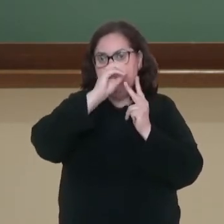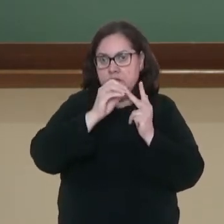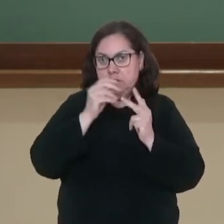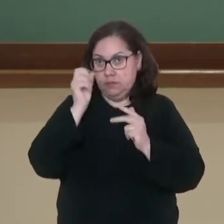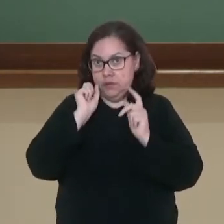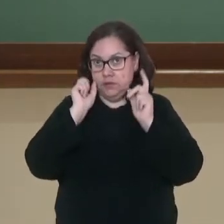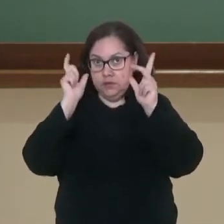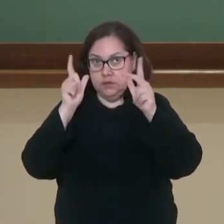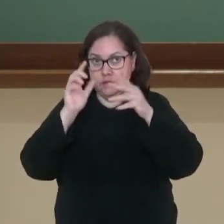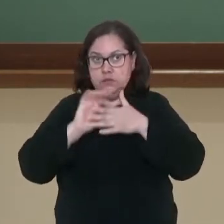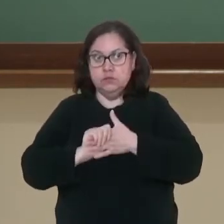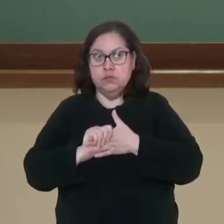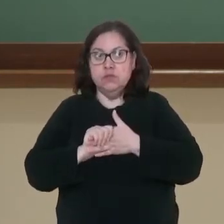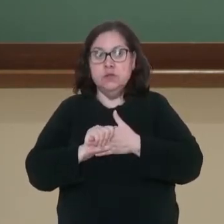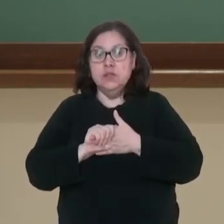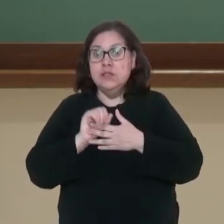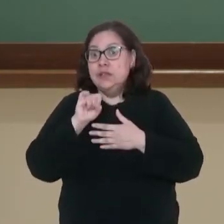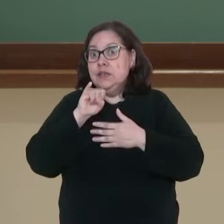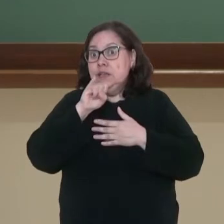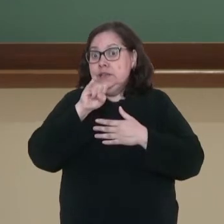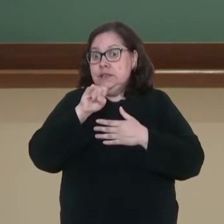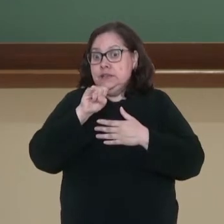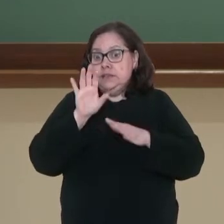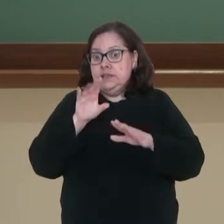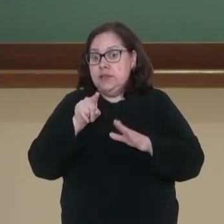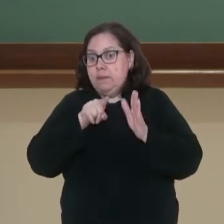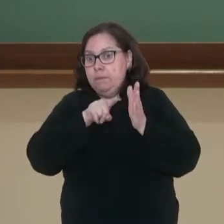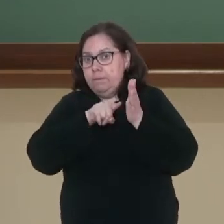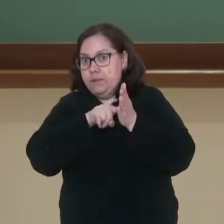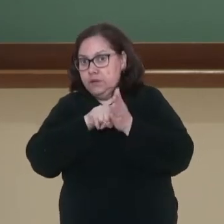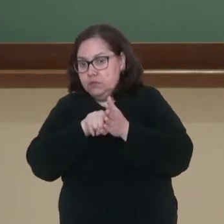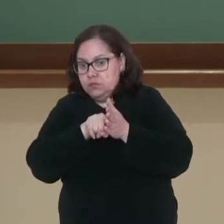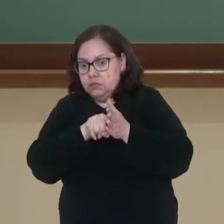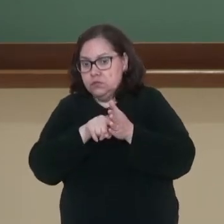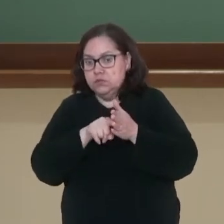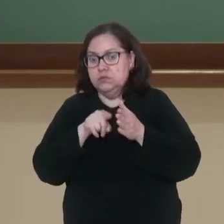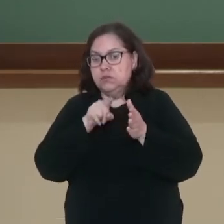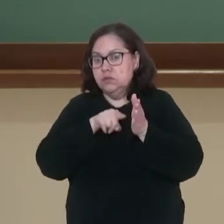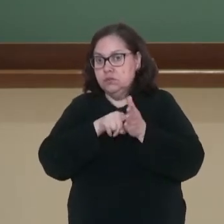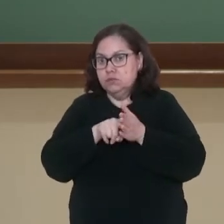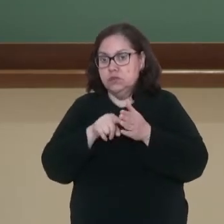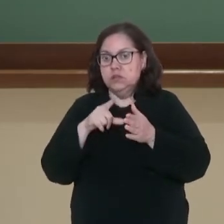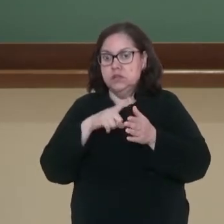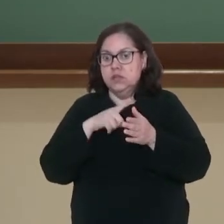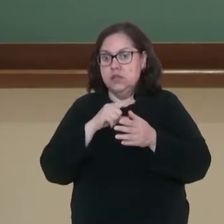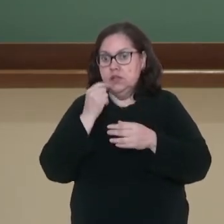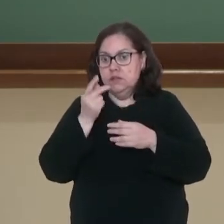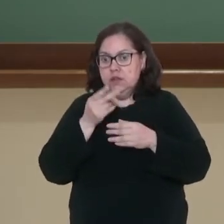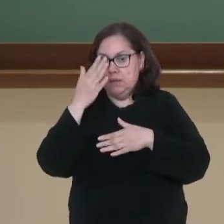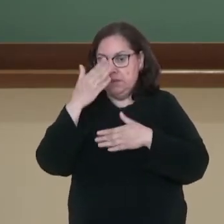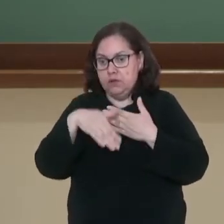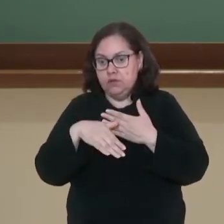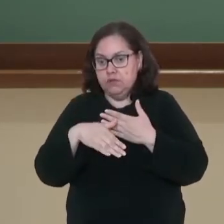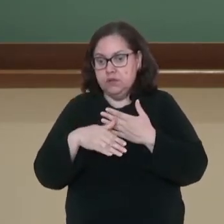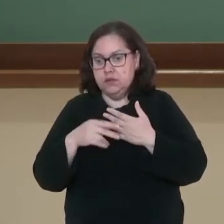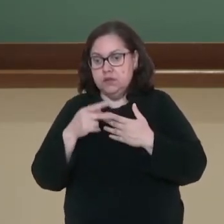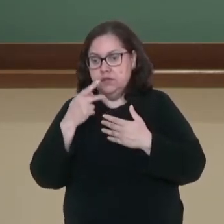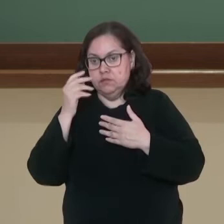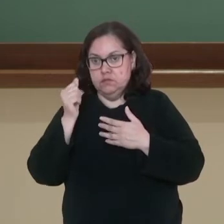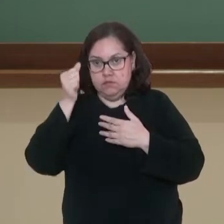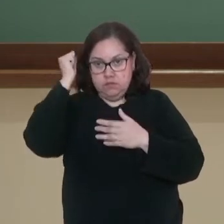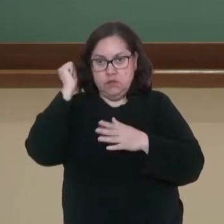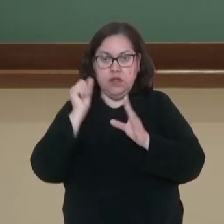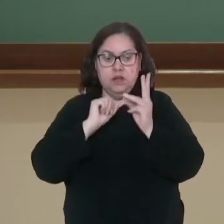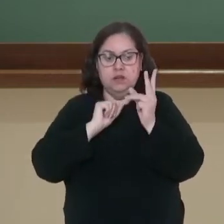atenção. Se a alternativa, né, se for uma questão com alternativa que caia para você na prova, Enem, vestibular ou